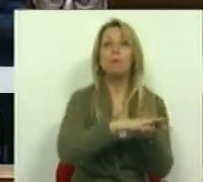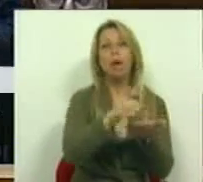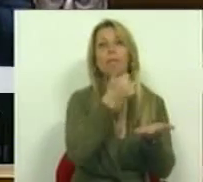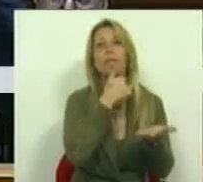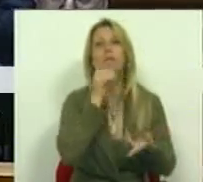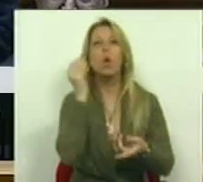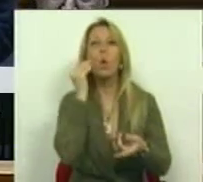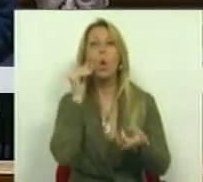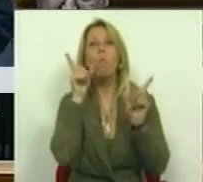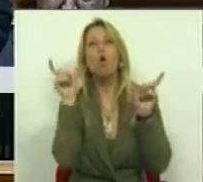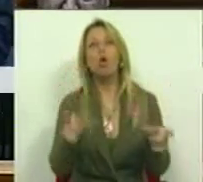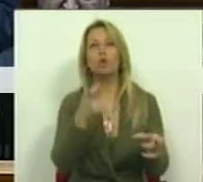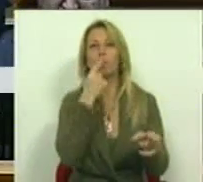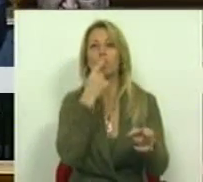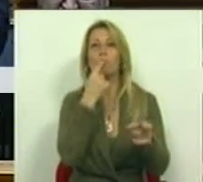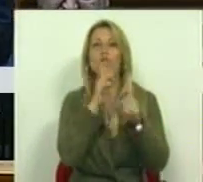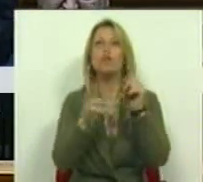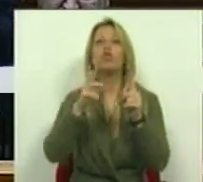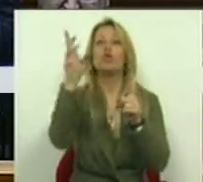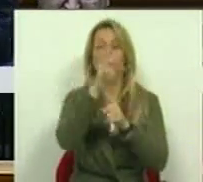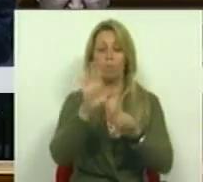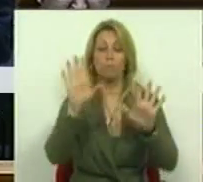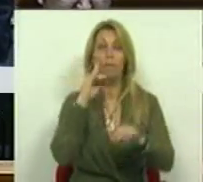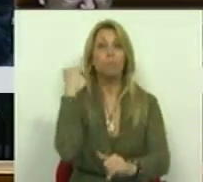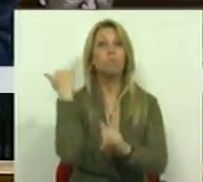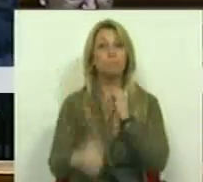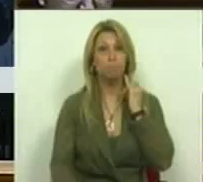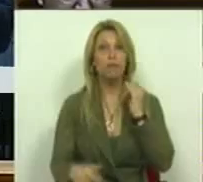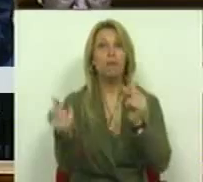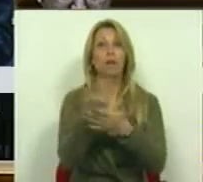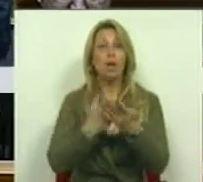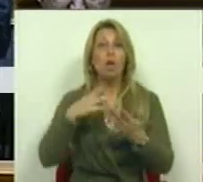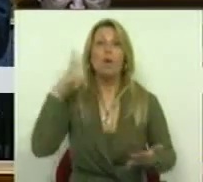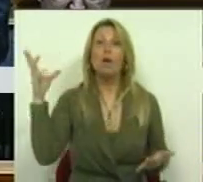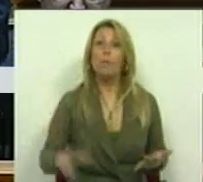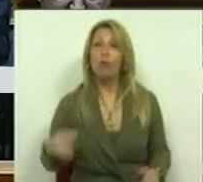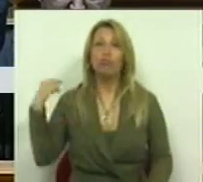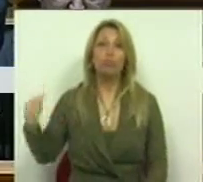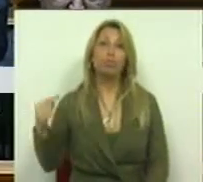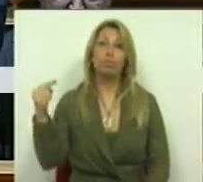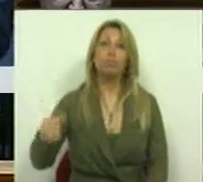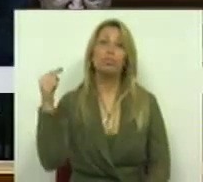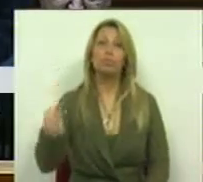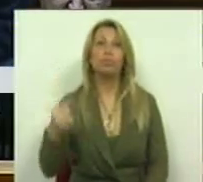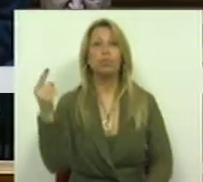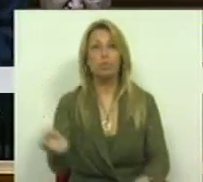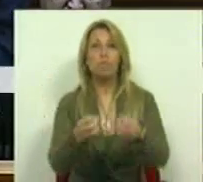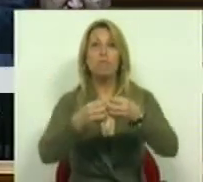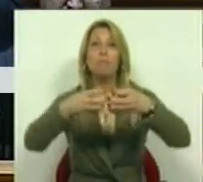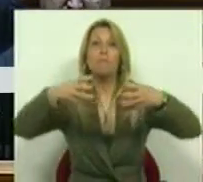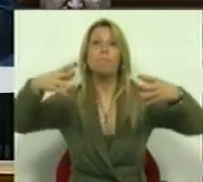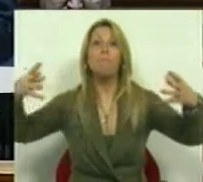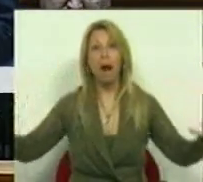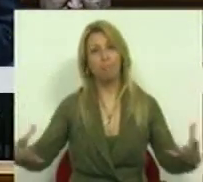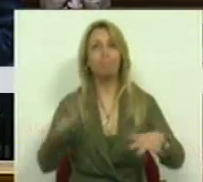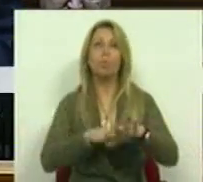o controle dos juros. Mas o risco para a economia portuguesa é cada dia maior por uma única razão.